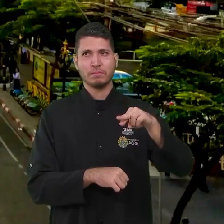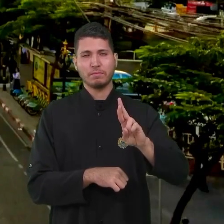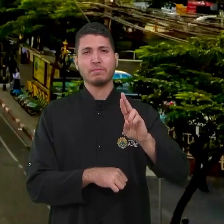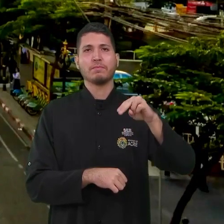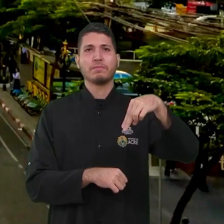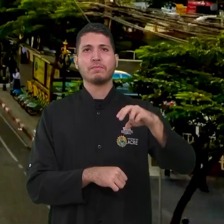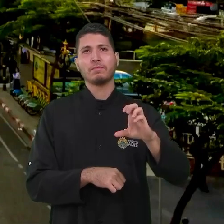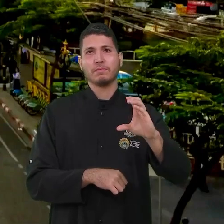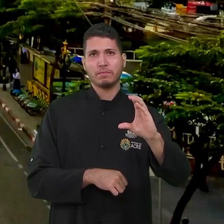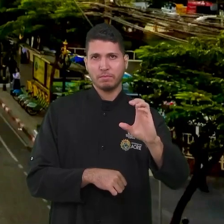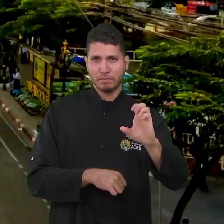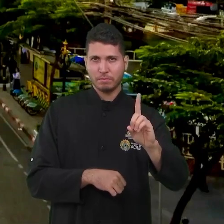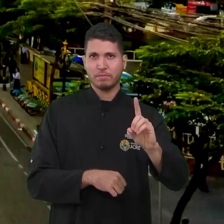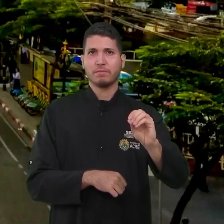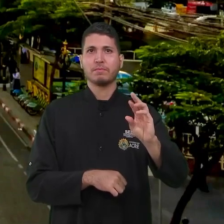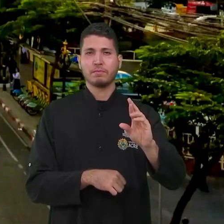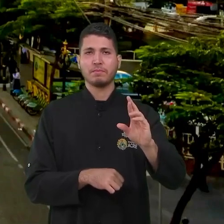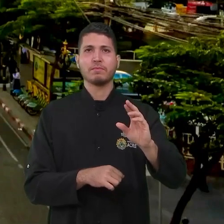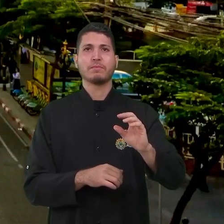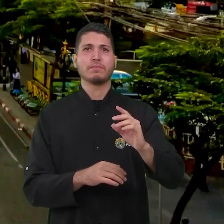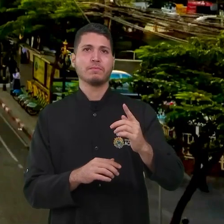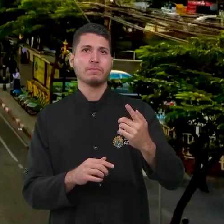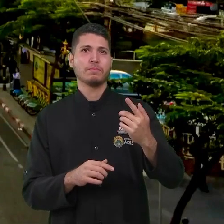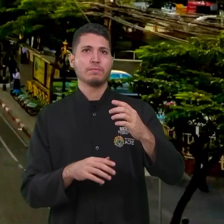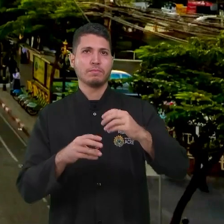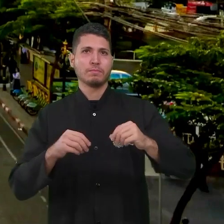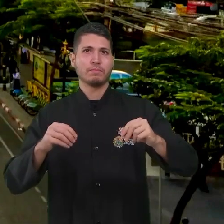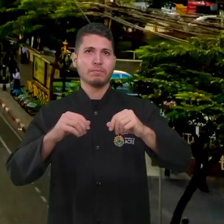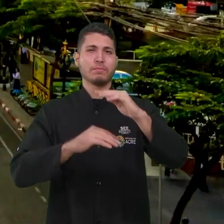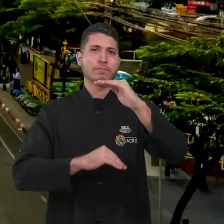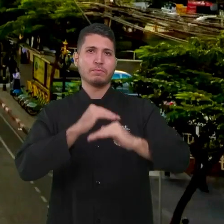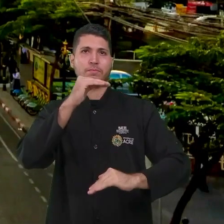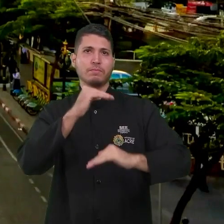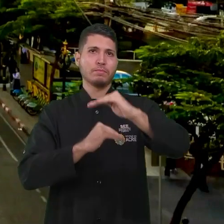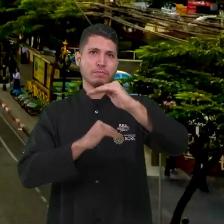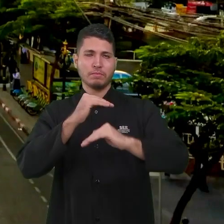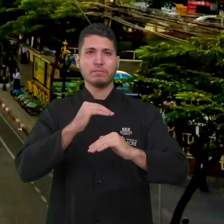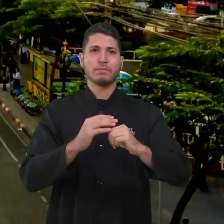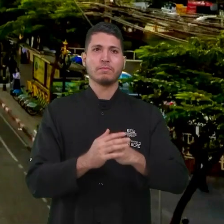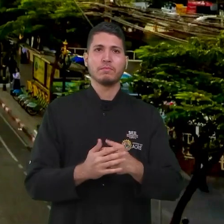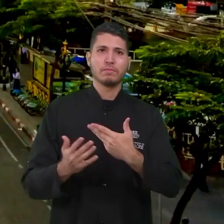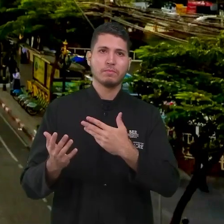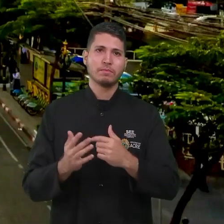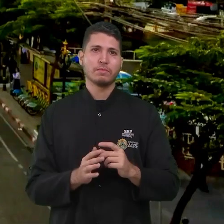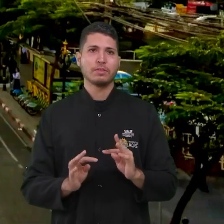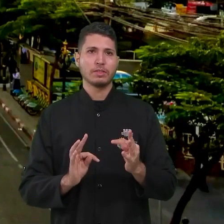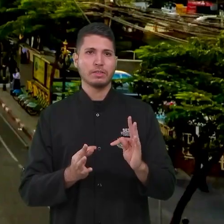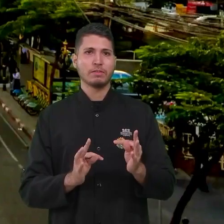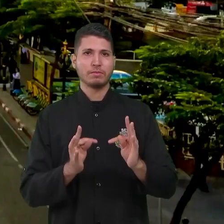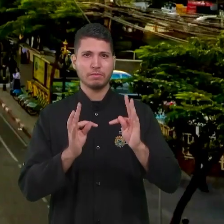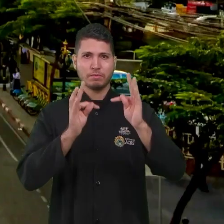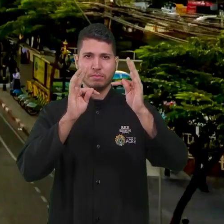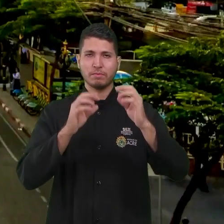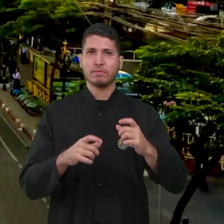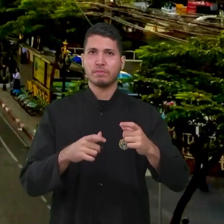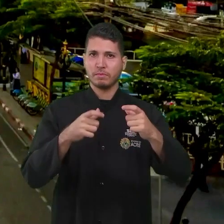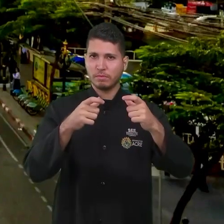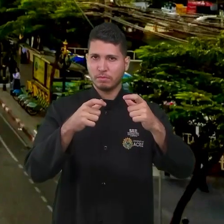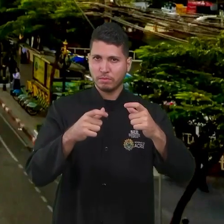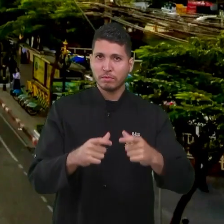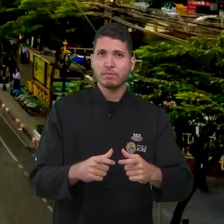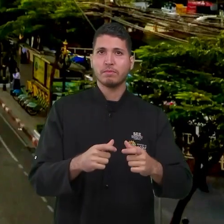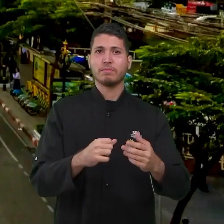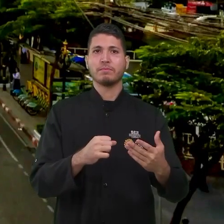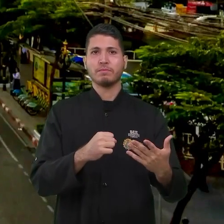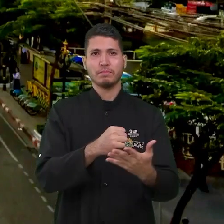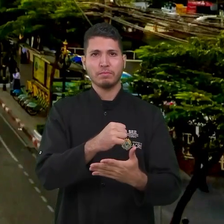desigual. Ou seja, o que eu estou querendo dizer aqui? Que os núcleos tecnológicos, eles vão estar localizados